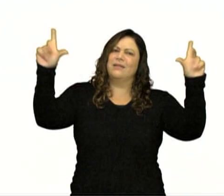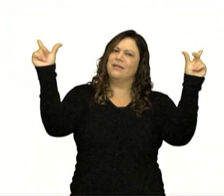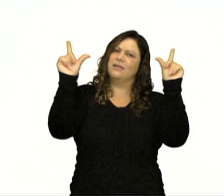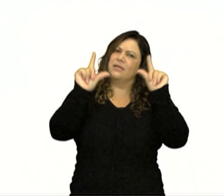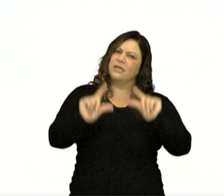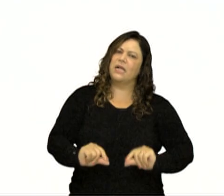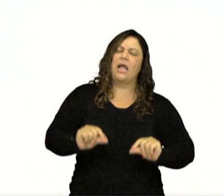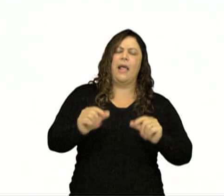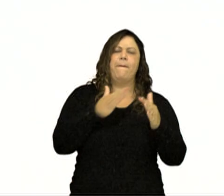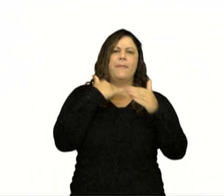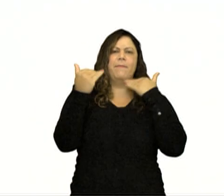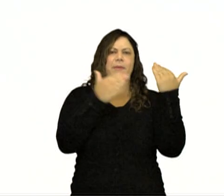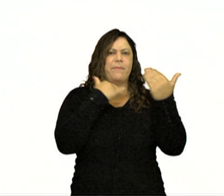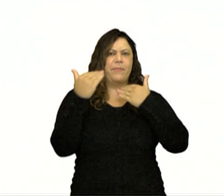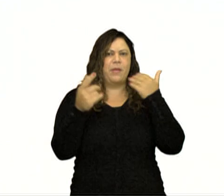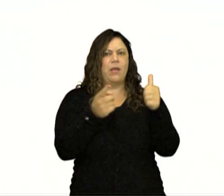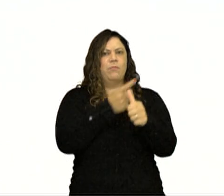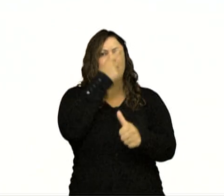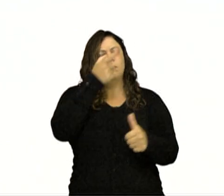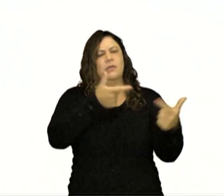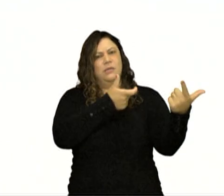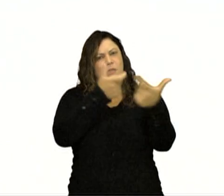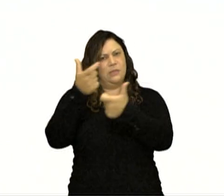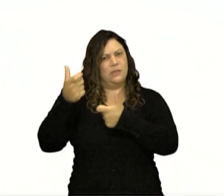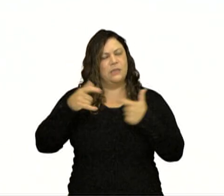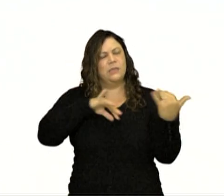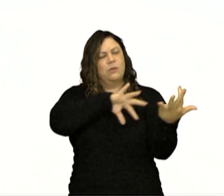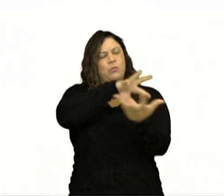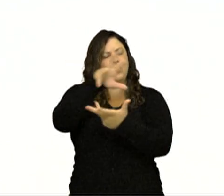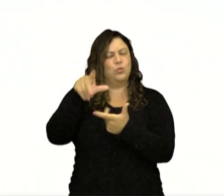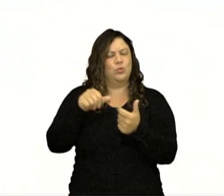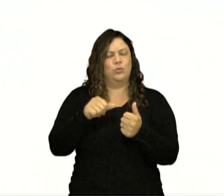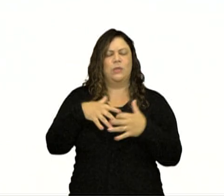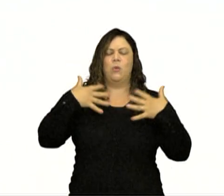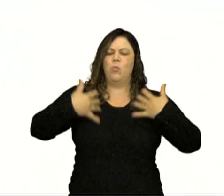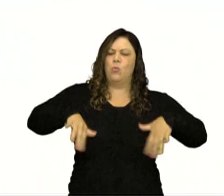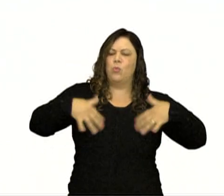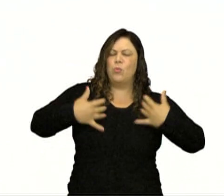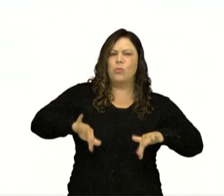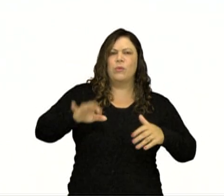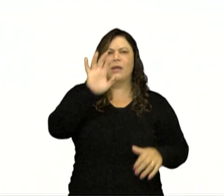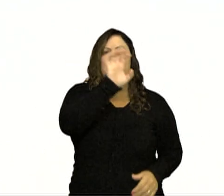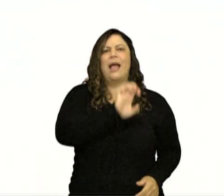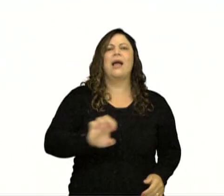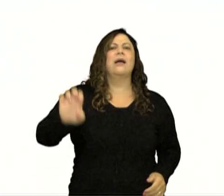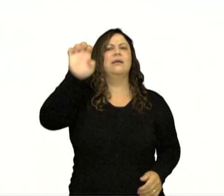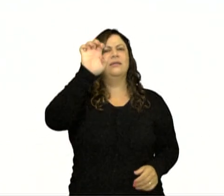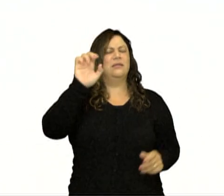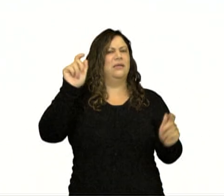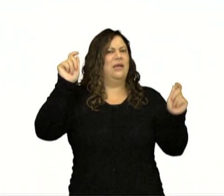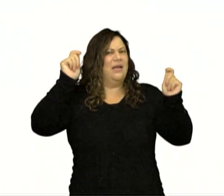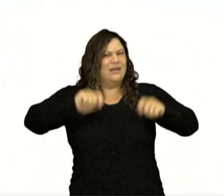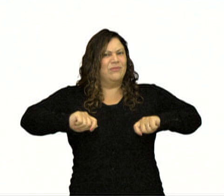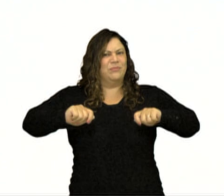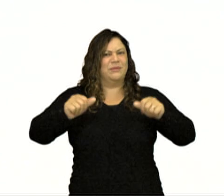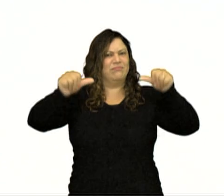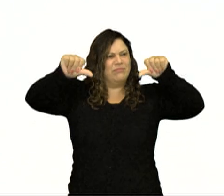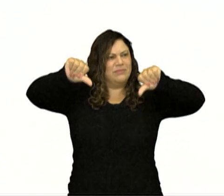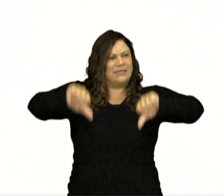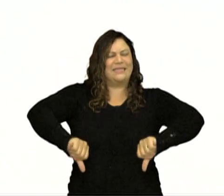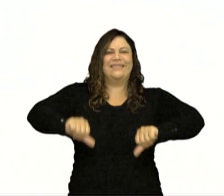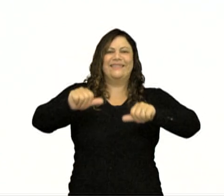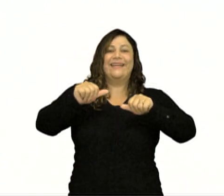e as mortes geradas pela Primeira Guerra Mundial, aquele grande horror que foi, a Europa pode ter iniciado uma tragédia ainda maior,